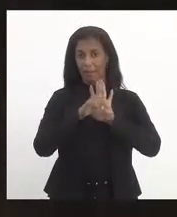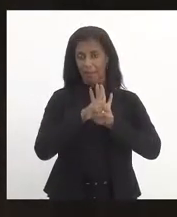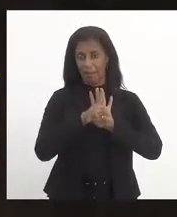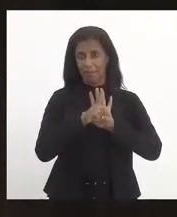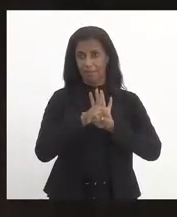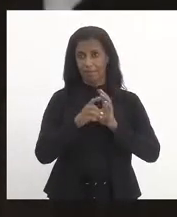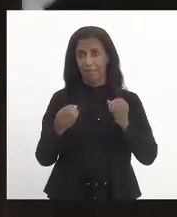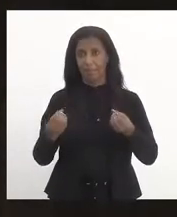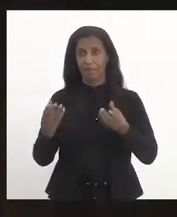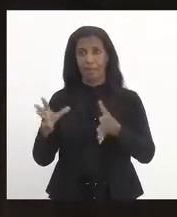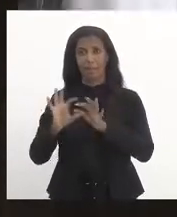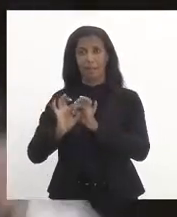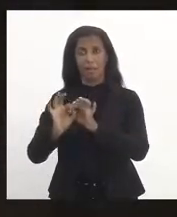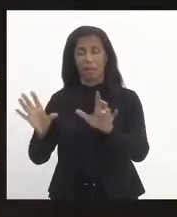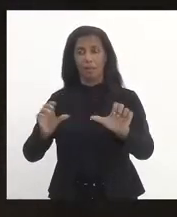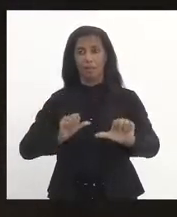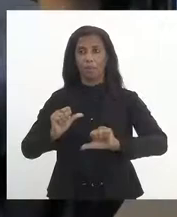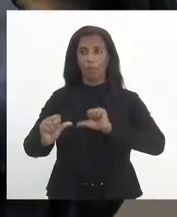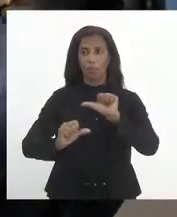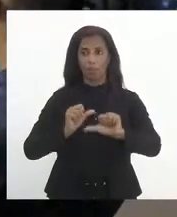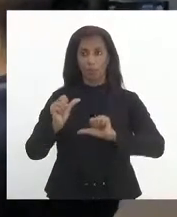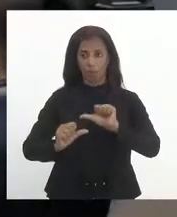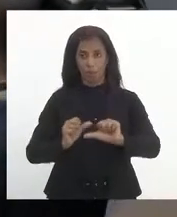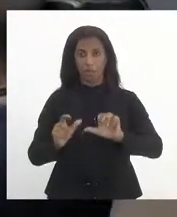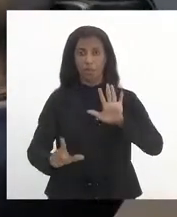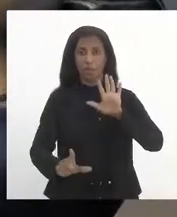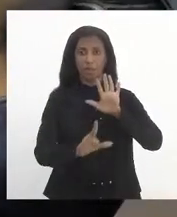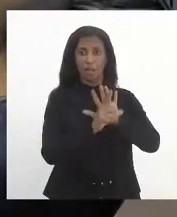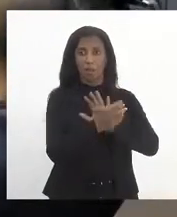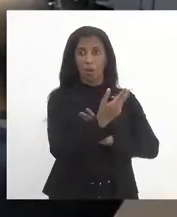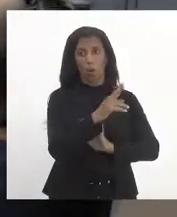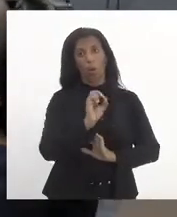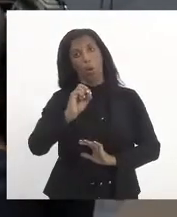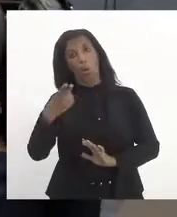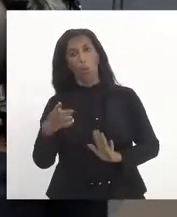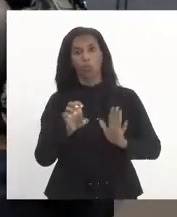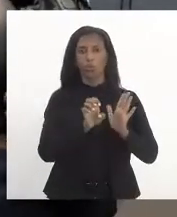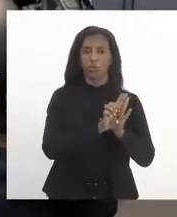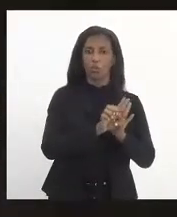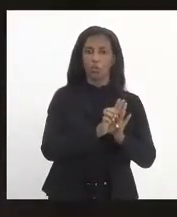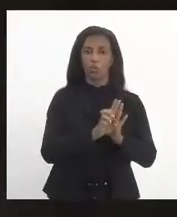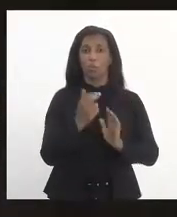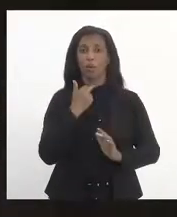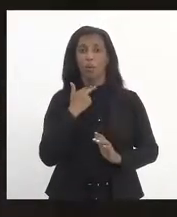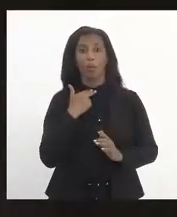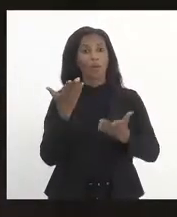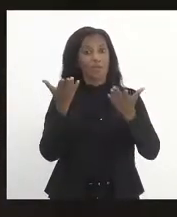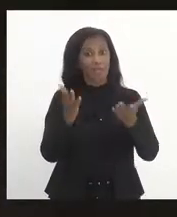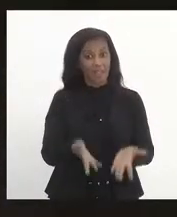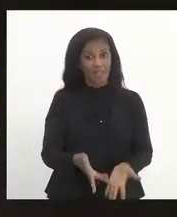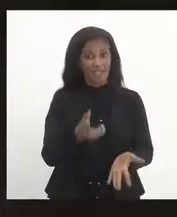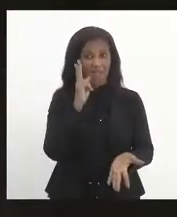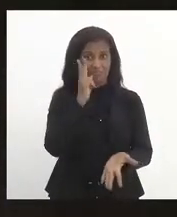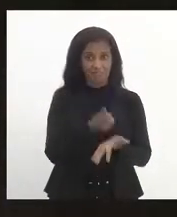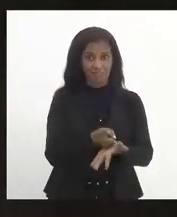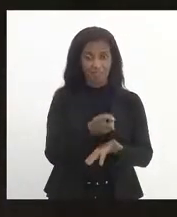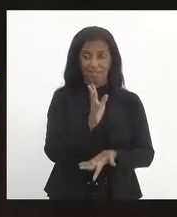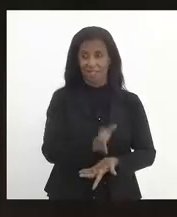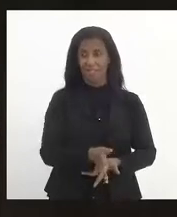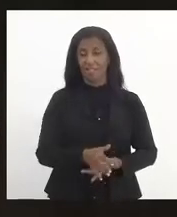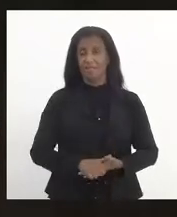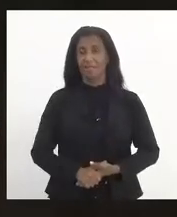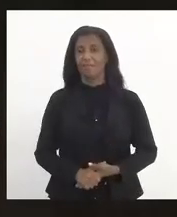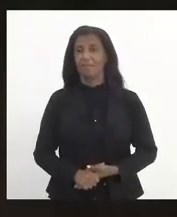proponha, autorize uma mudança na lei orgânica ou no estatuto, mas não pode ser esse instrumento. Não é, é só para dizer a Vossa Excelência